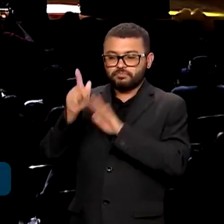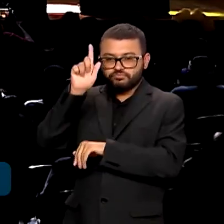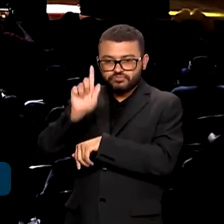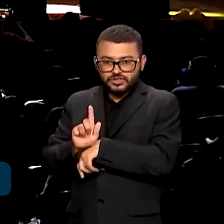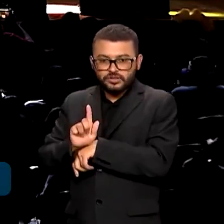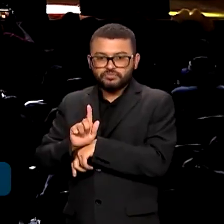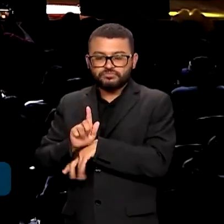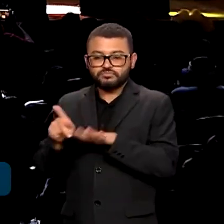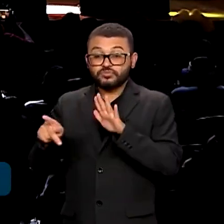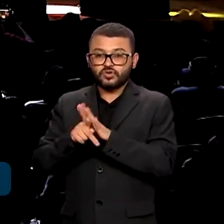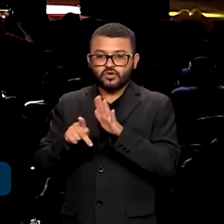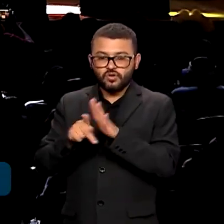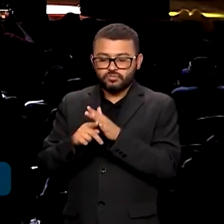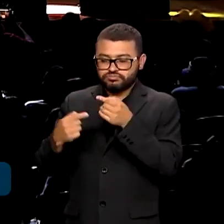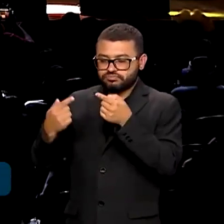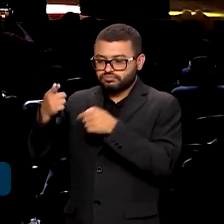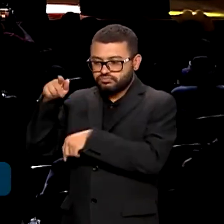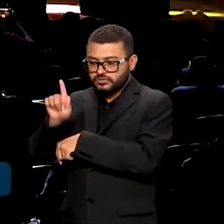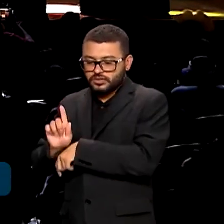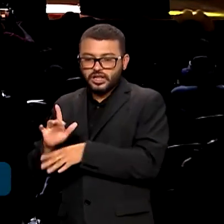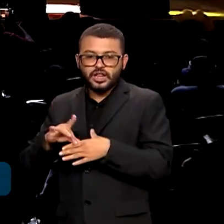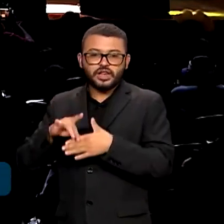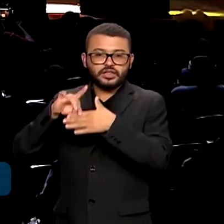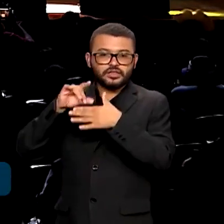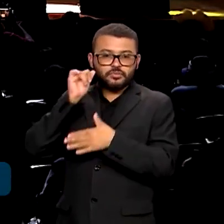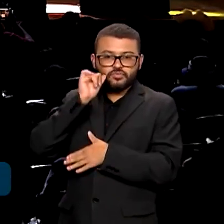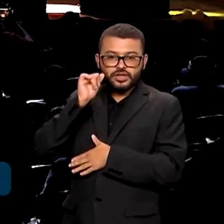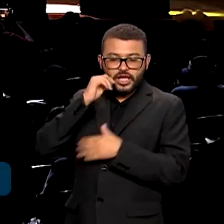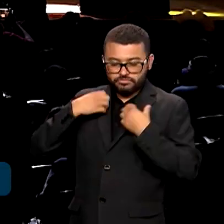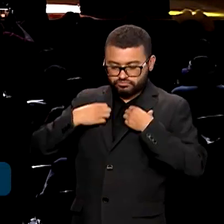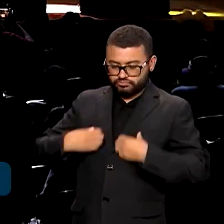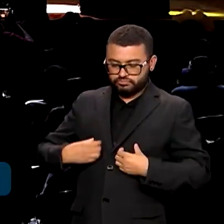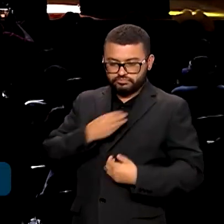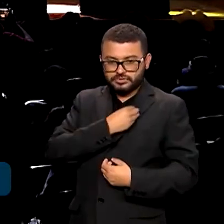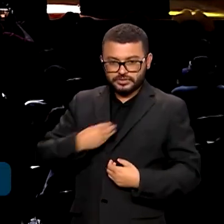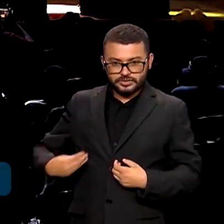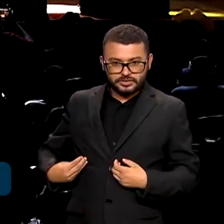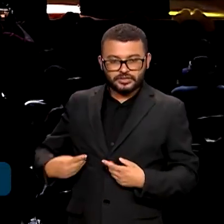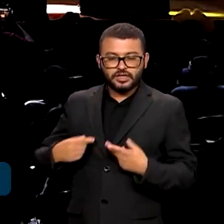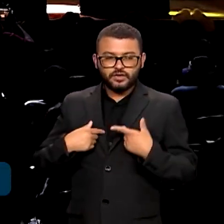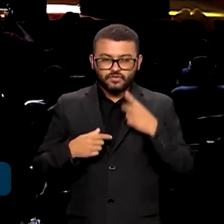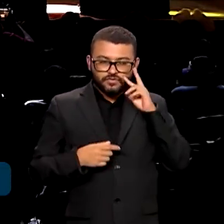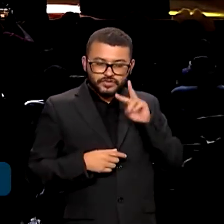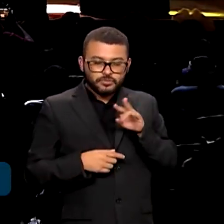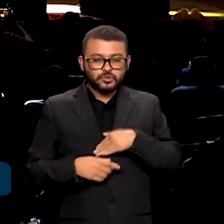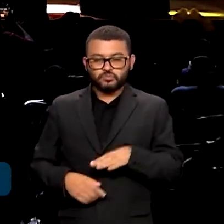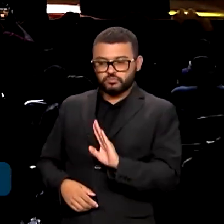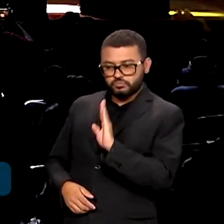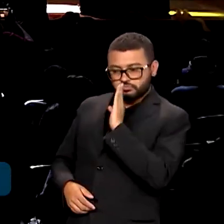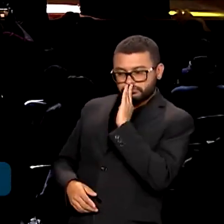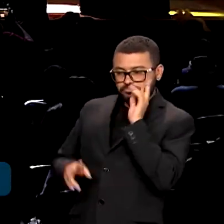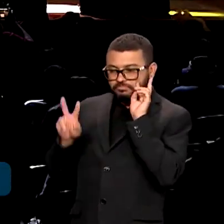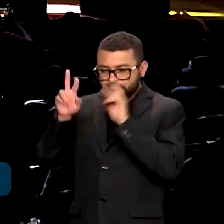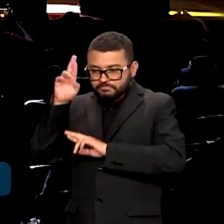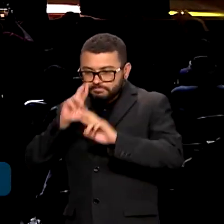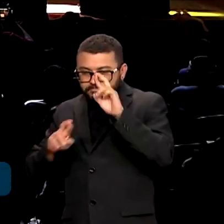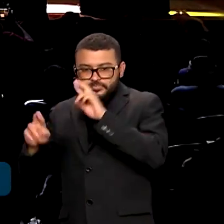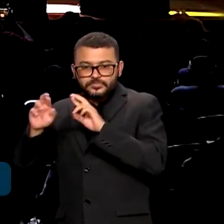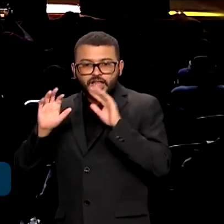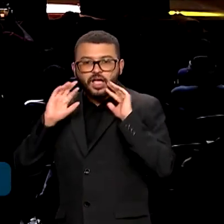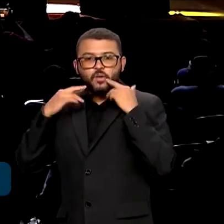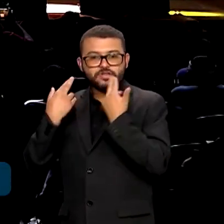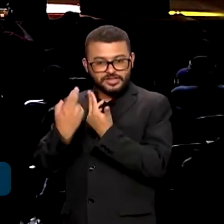autogestionadas. Vi a plenária liderada pela ministra Cida. Fiquei lá no final quietinho vendo a